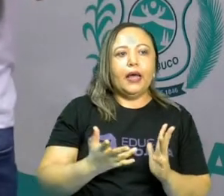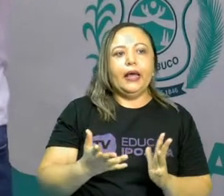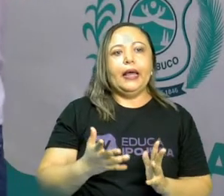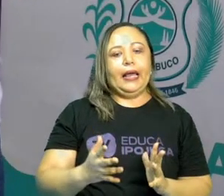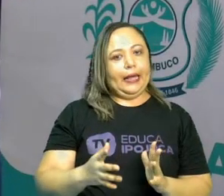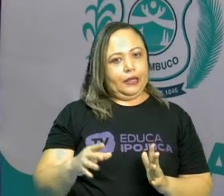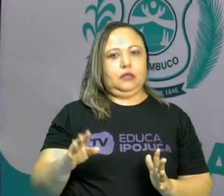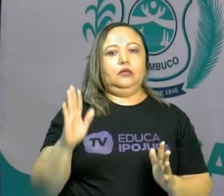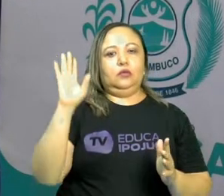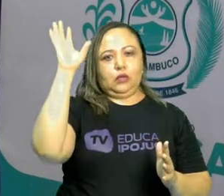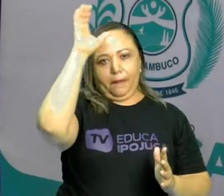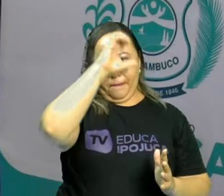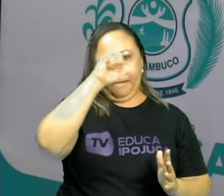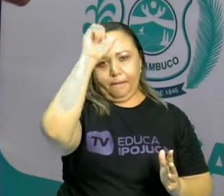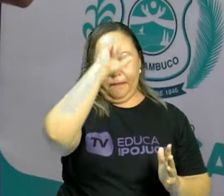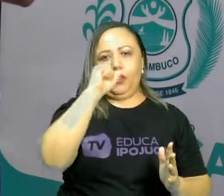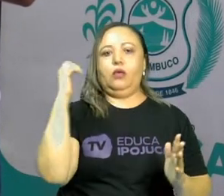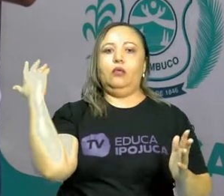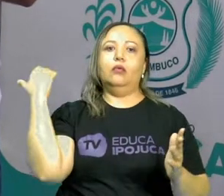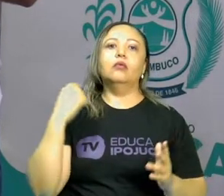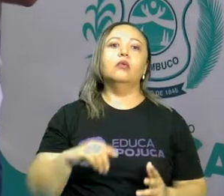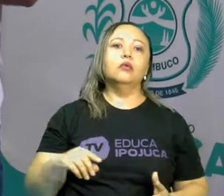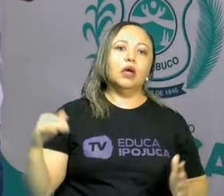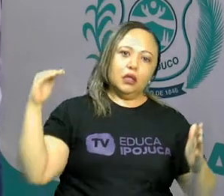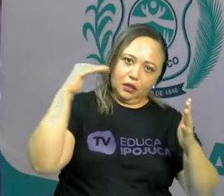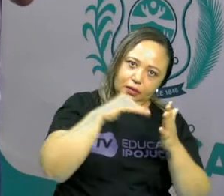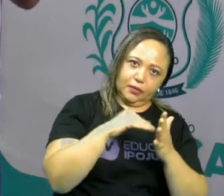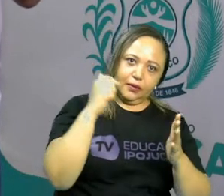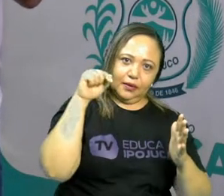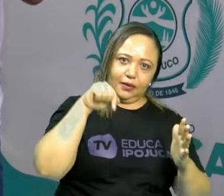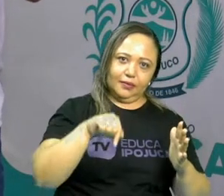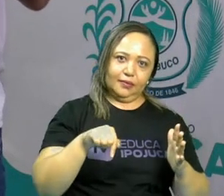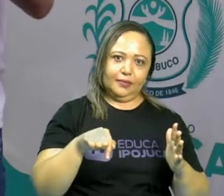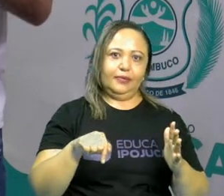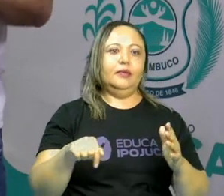Conseguiram acompanhar até aqui? Estão conseguindo entender? Então